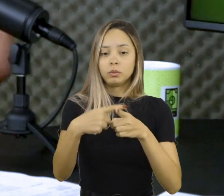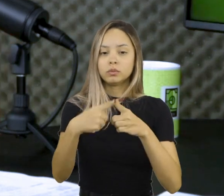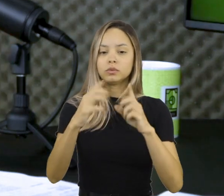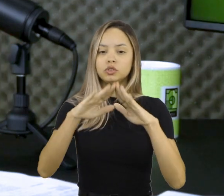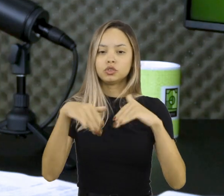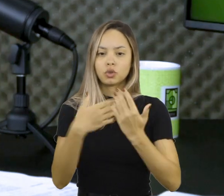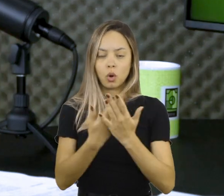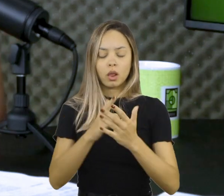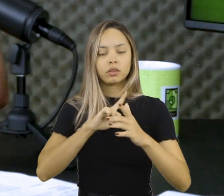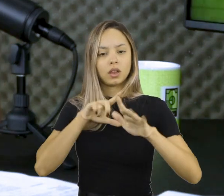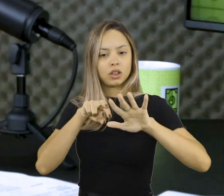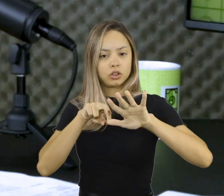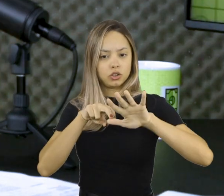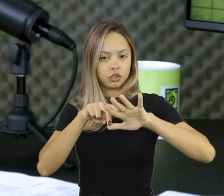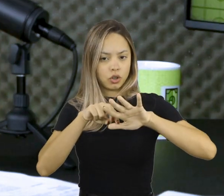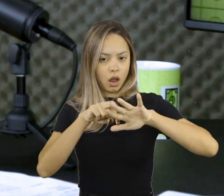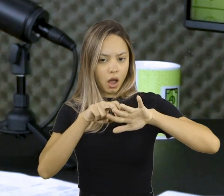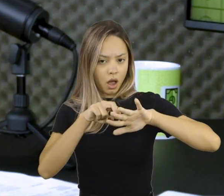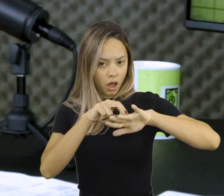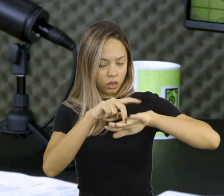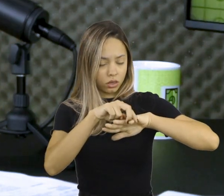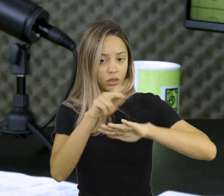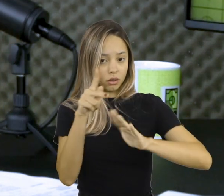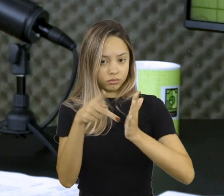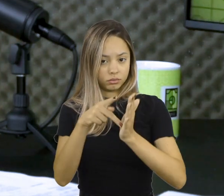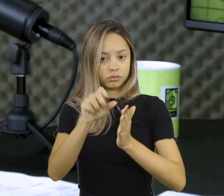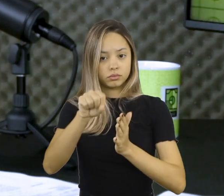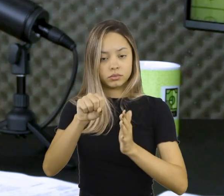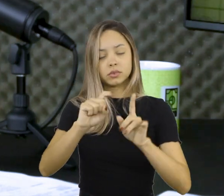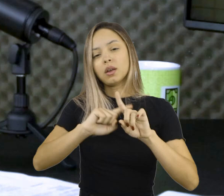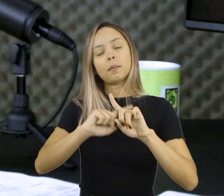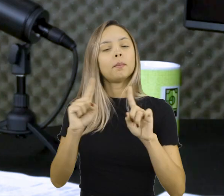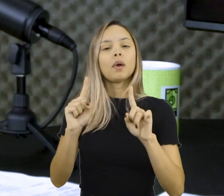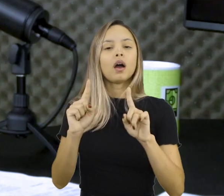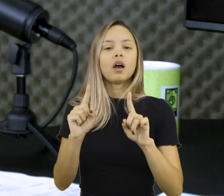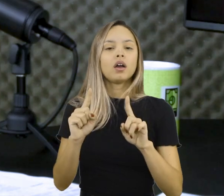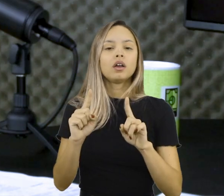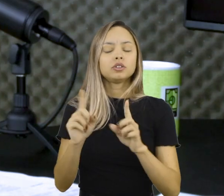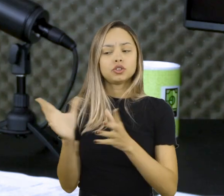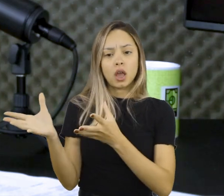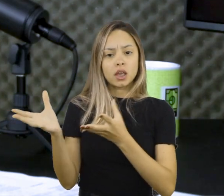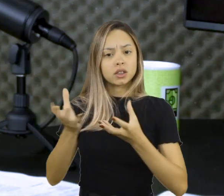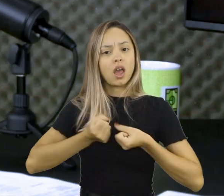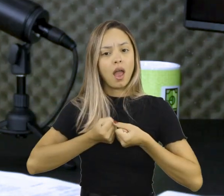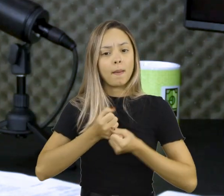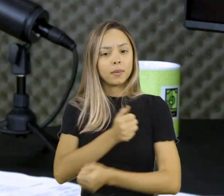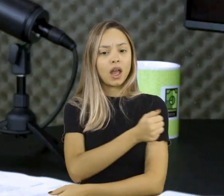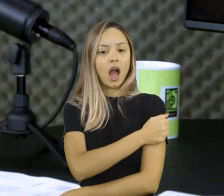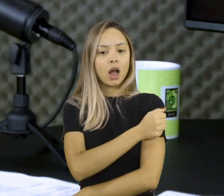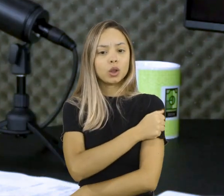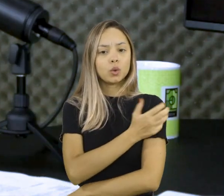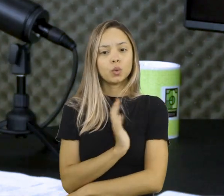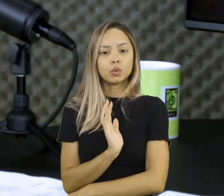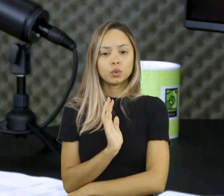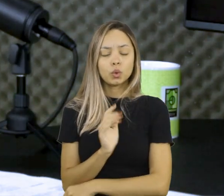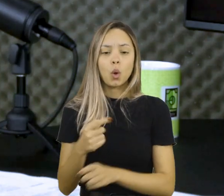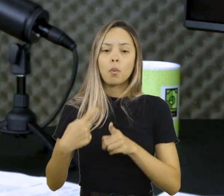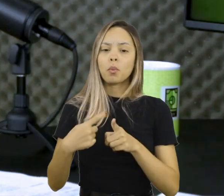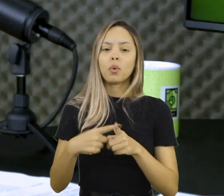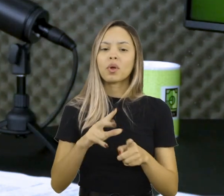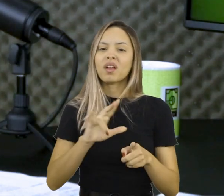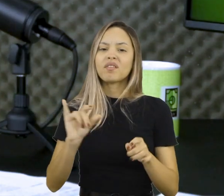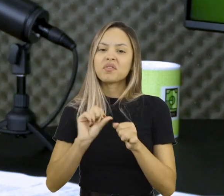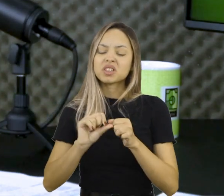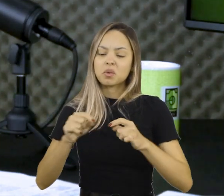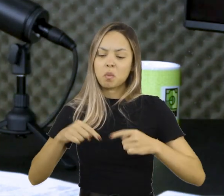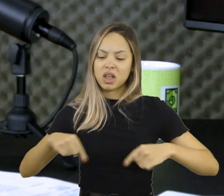uma escada realmente mas ela não deixa de receber aquele aluno com deficiência porque ela providencia ali uma outra